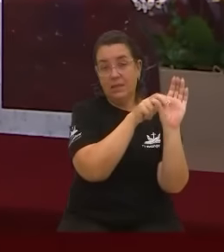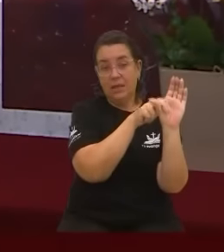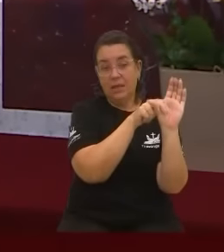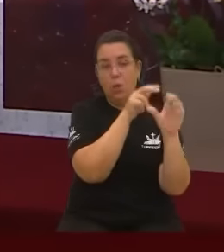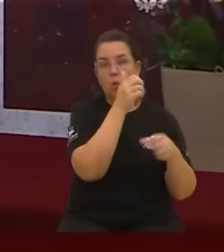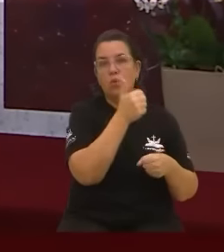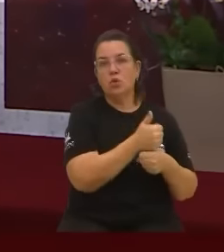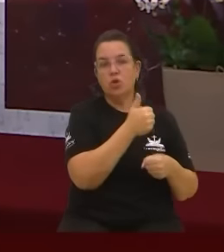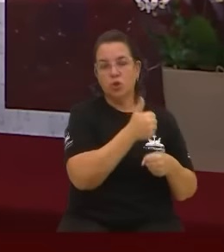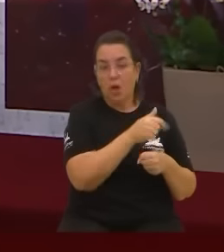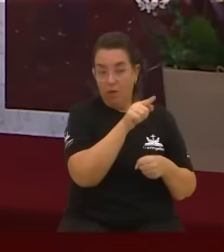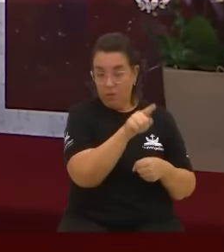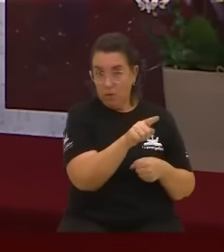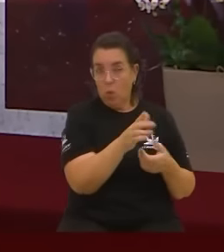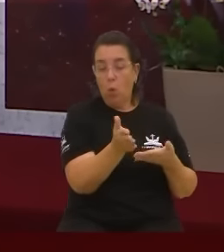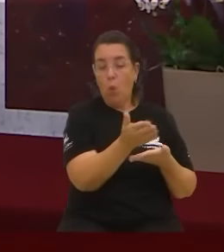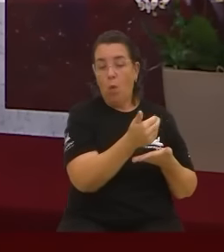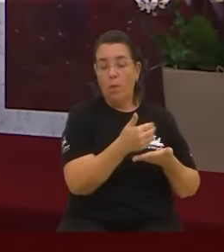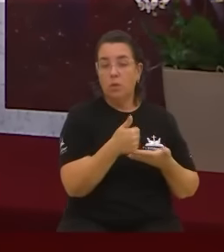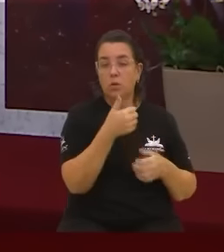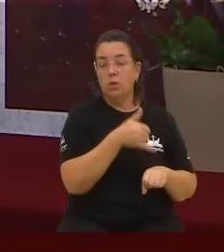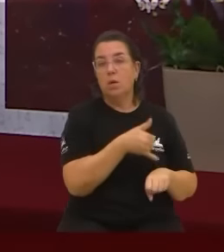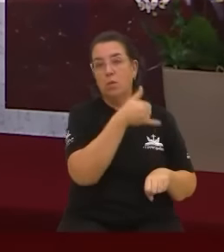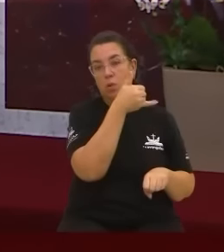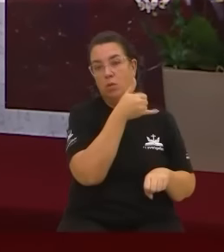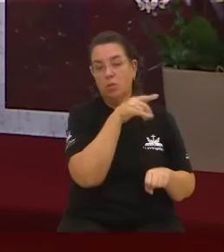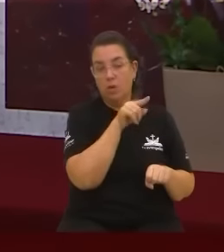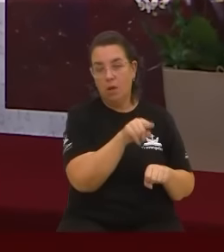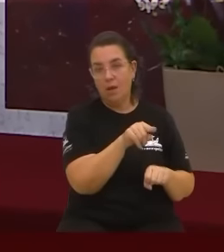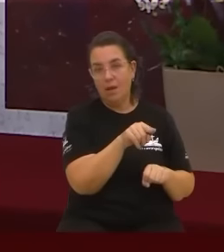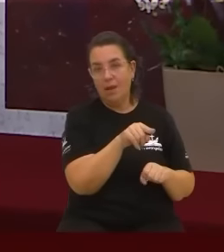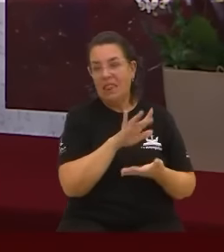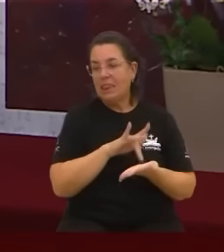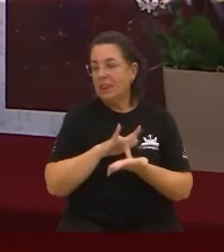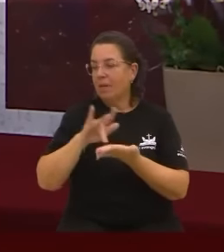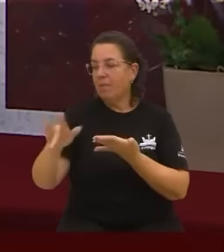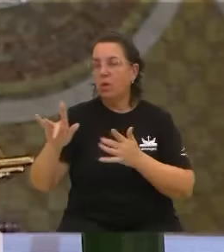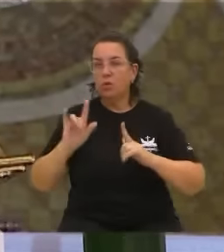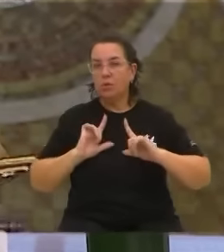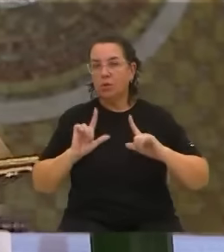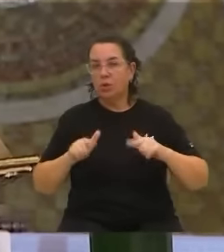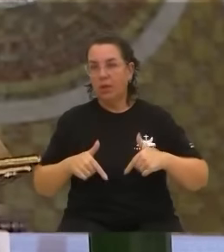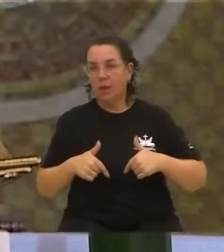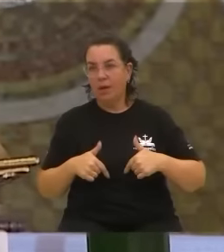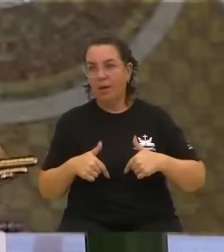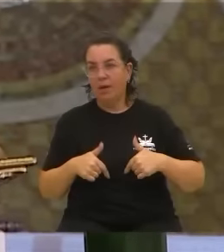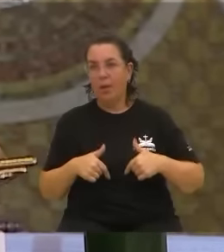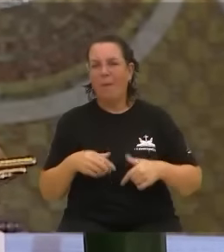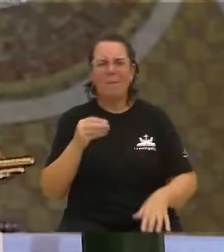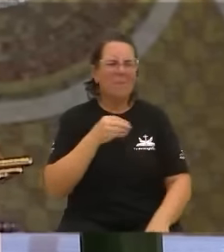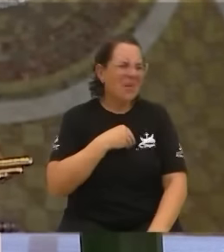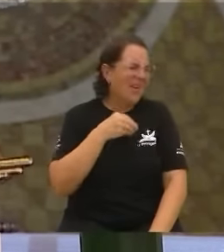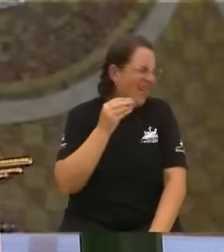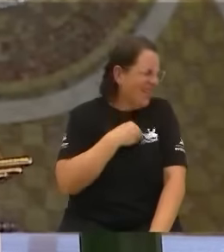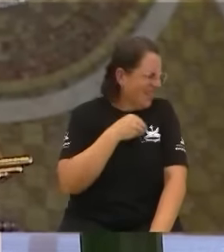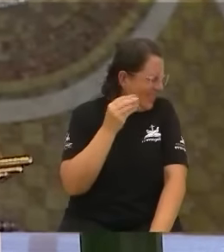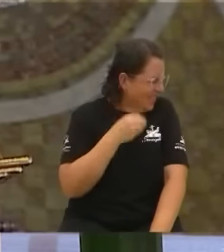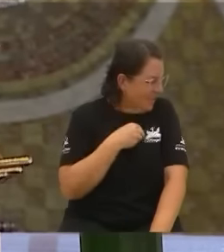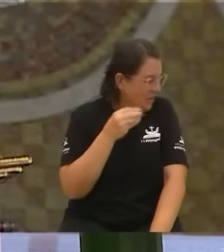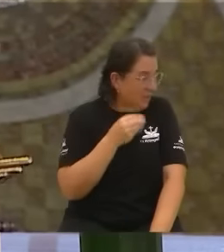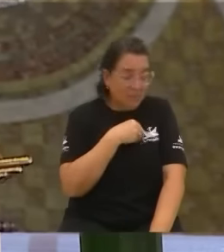chefe dos cobradores de impostos, inimigo de Israel, pecador